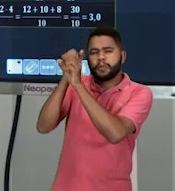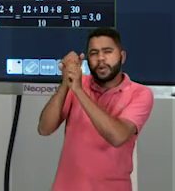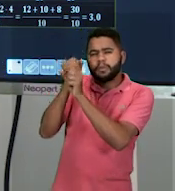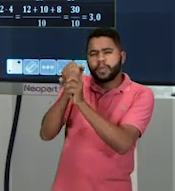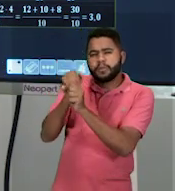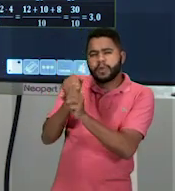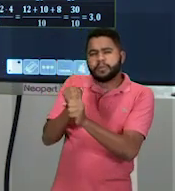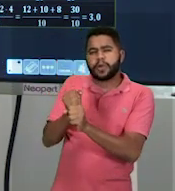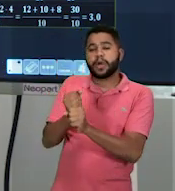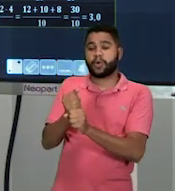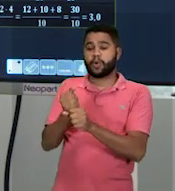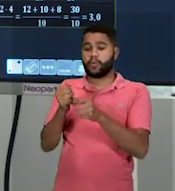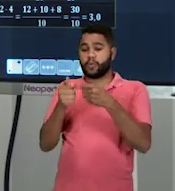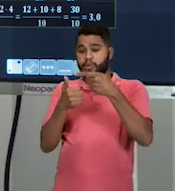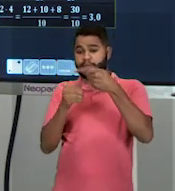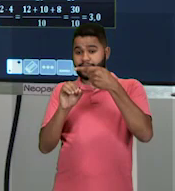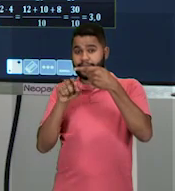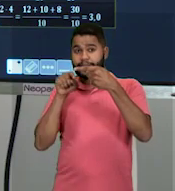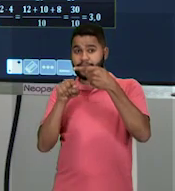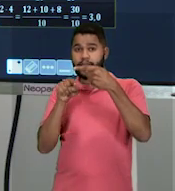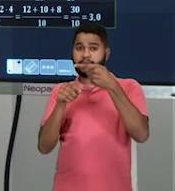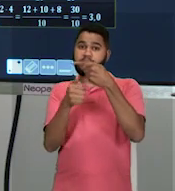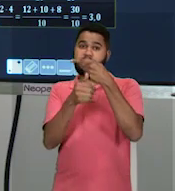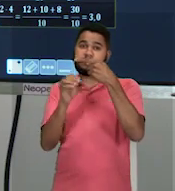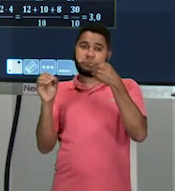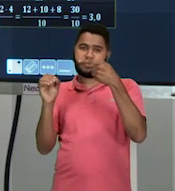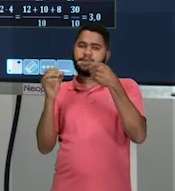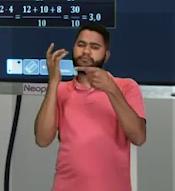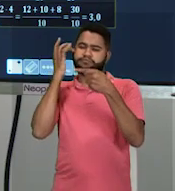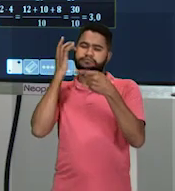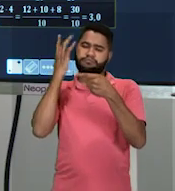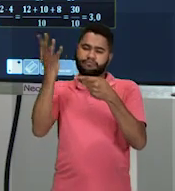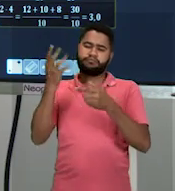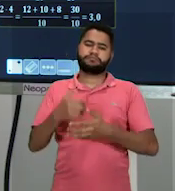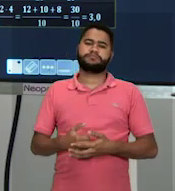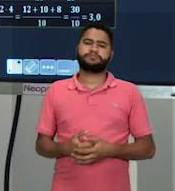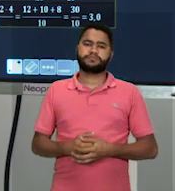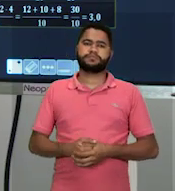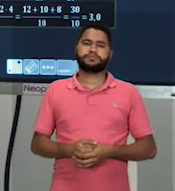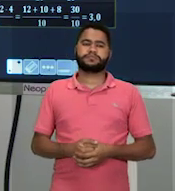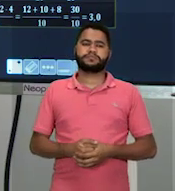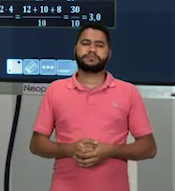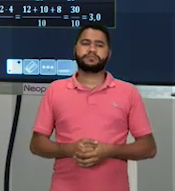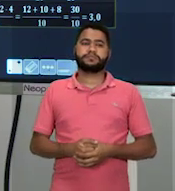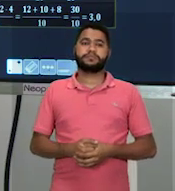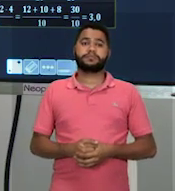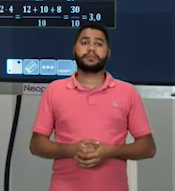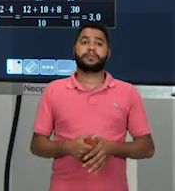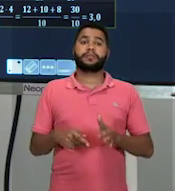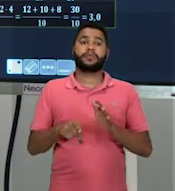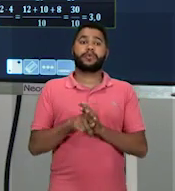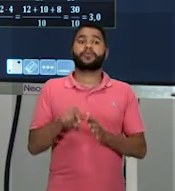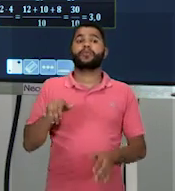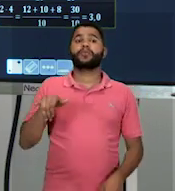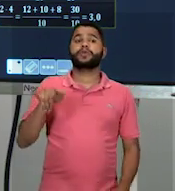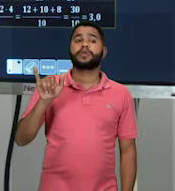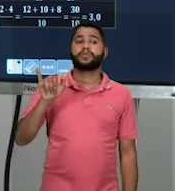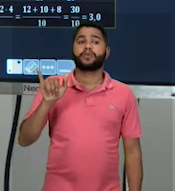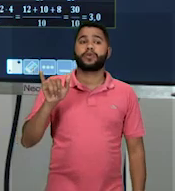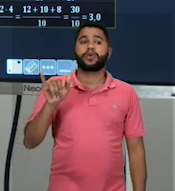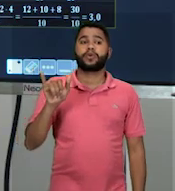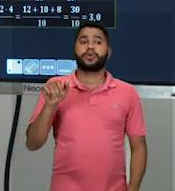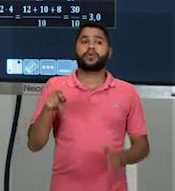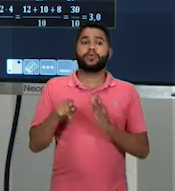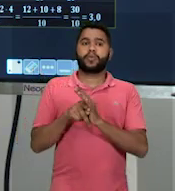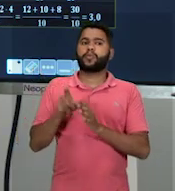como 10 ou múltiplos de 10, como 100, por exemplo, facilita bastante as contas. Para a agência Y, por exemplo, ó, os